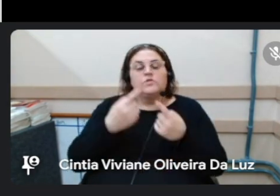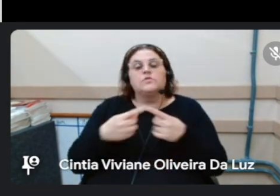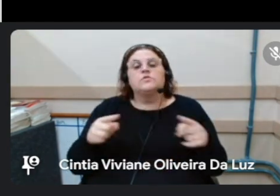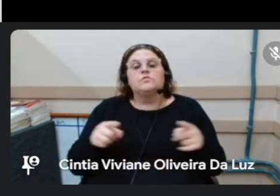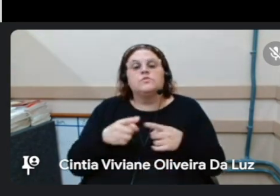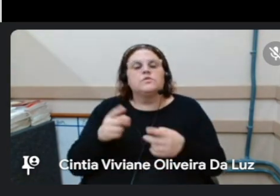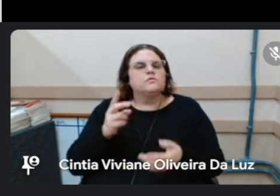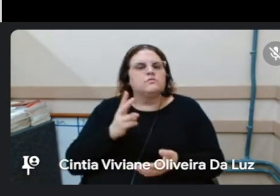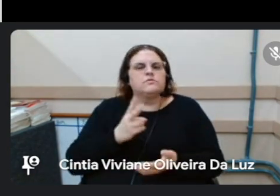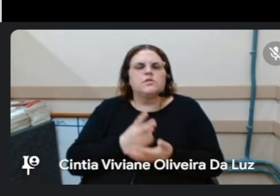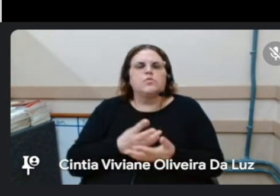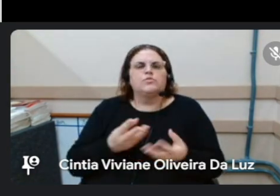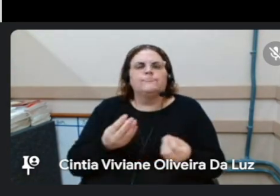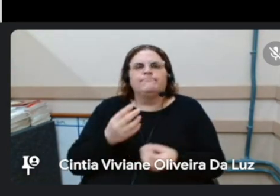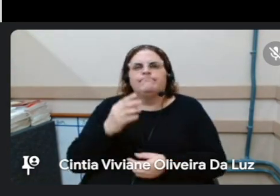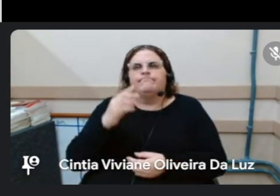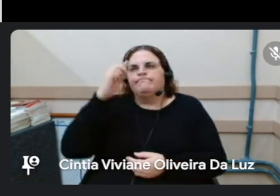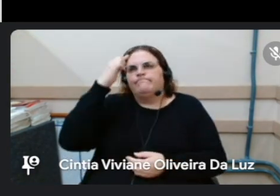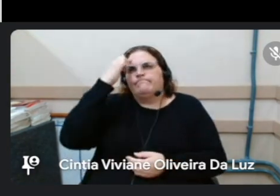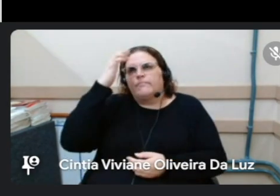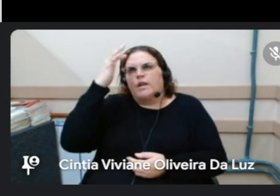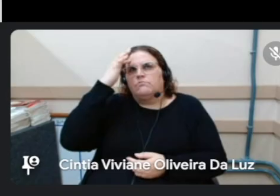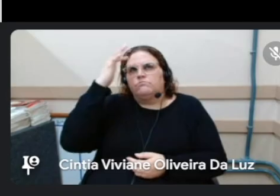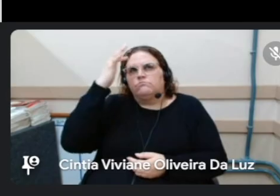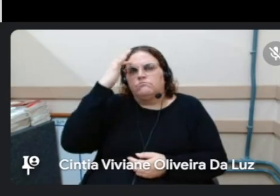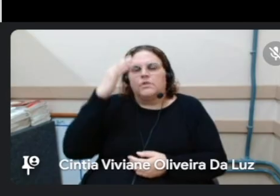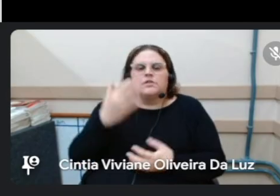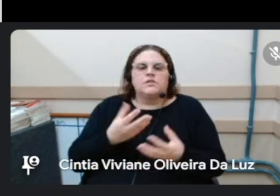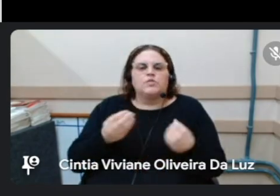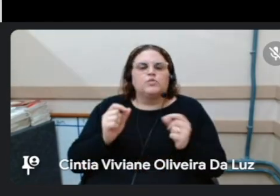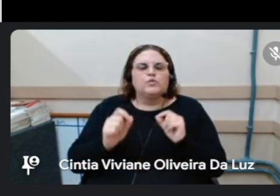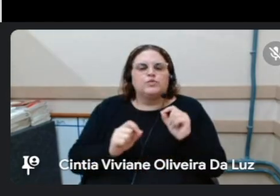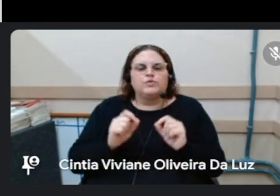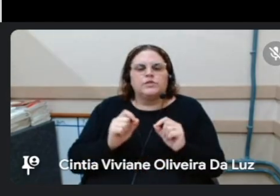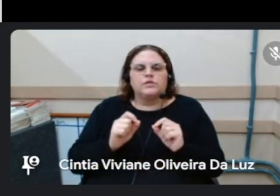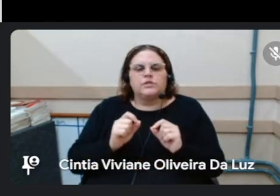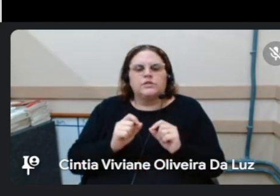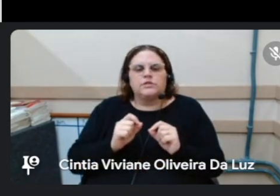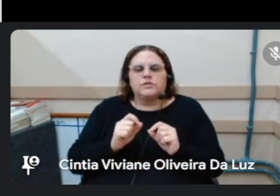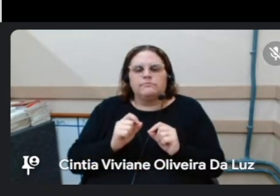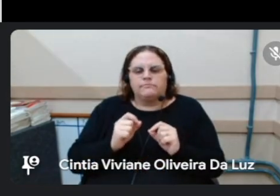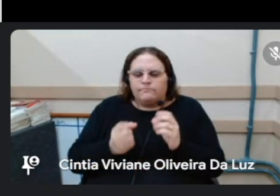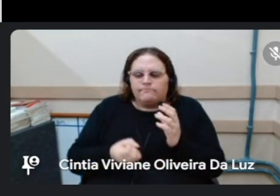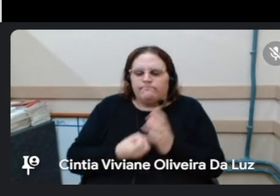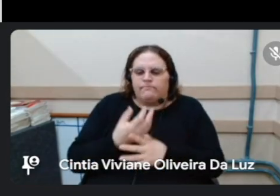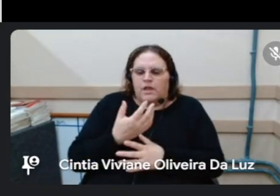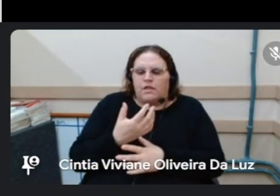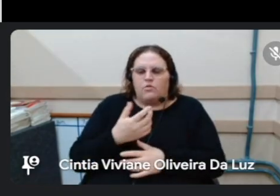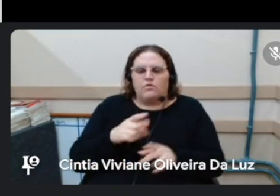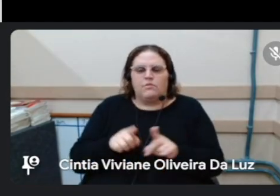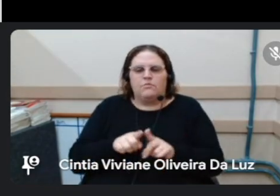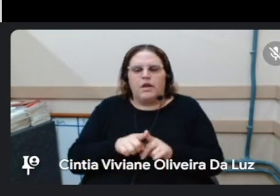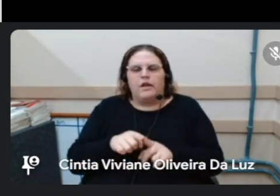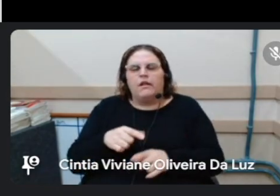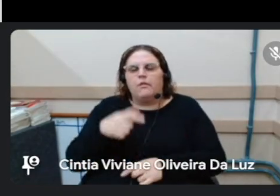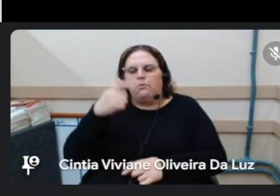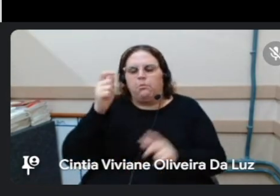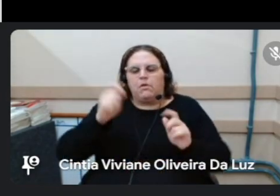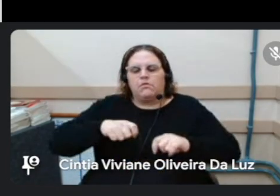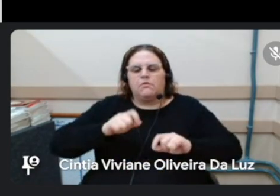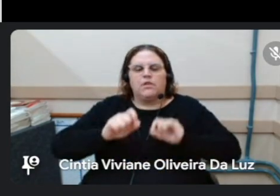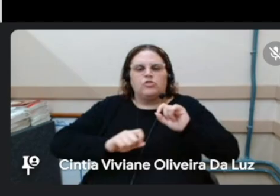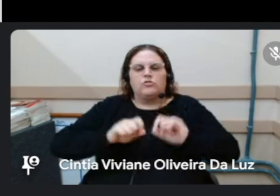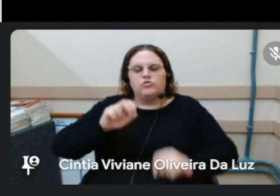intuitivos e são muito autodidatas na na possibilidade de uso de